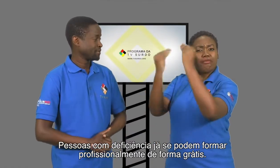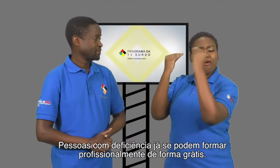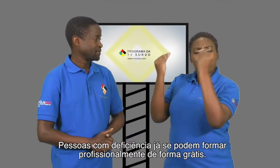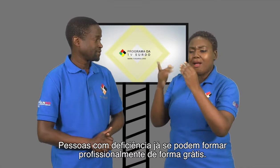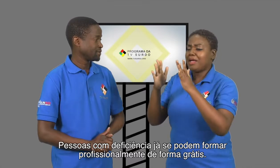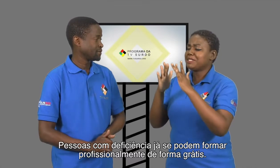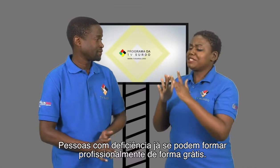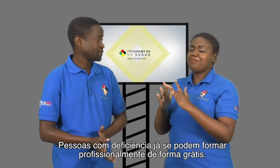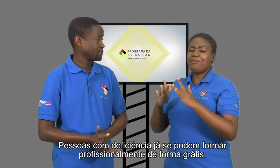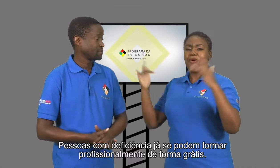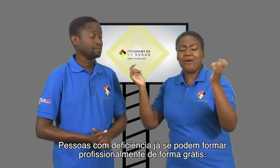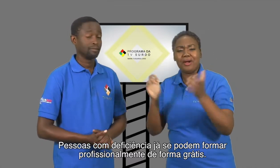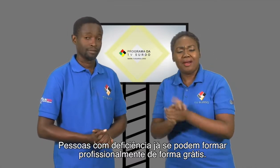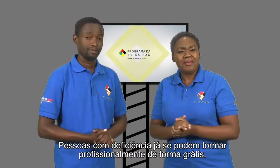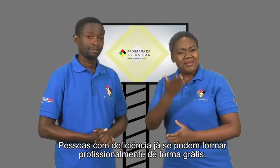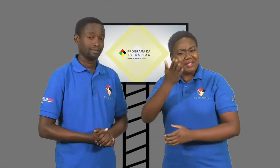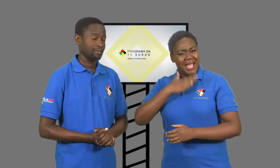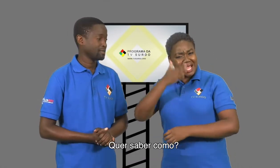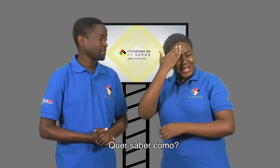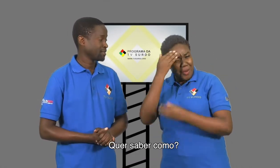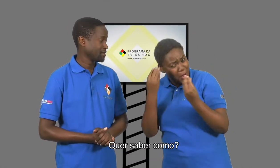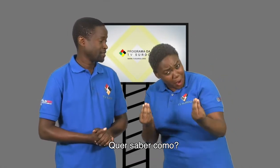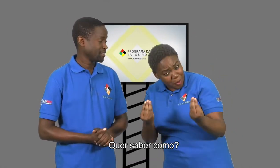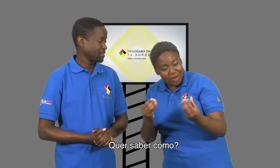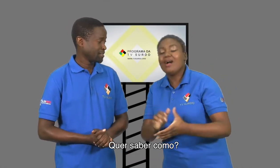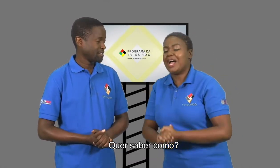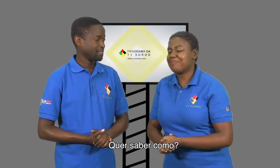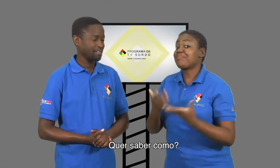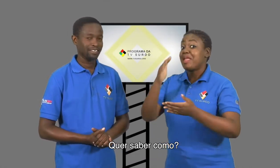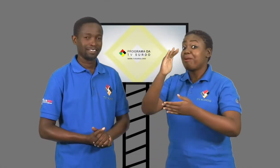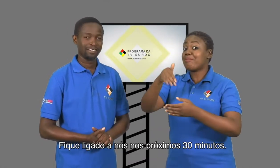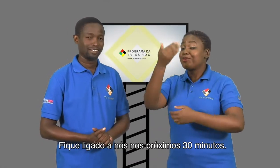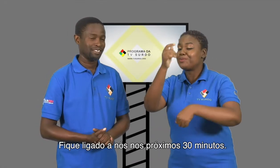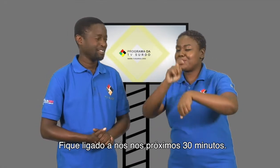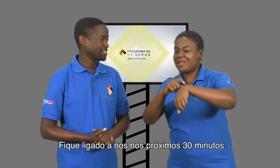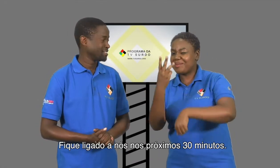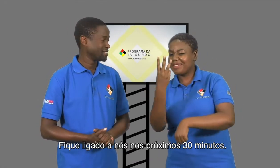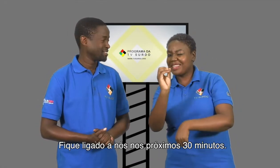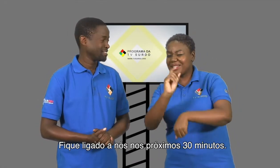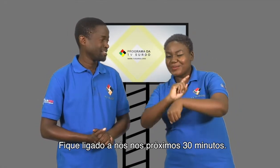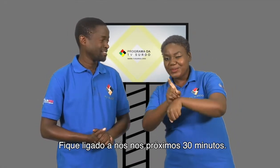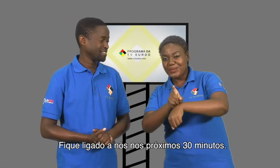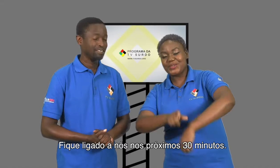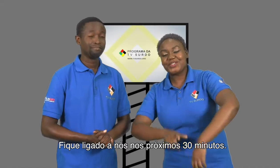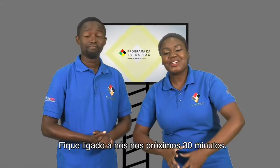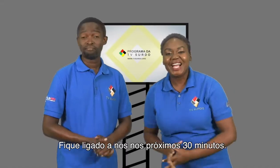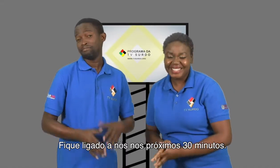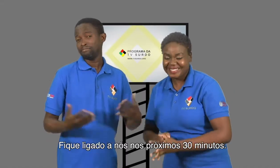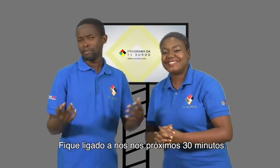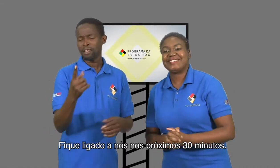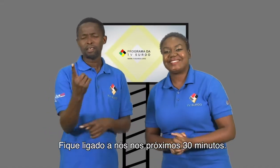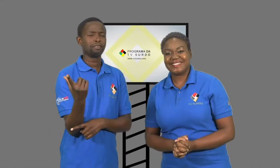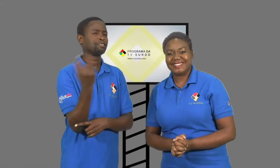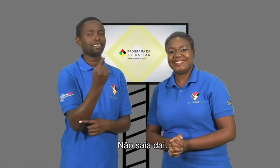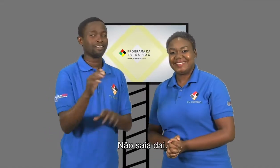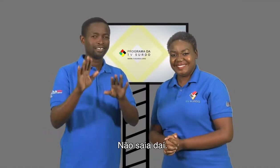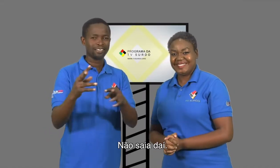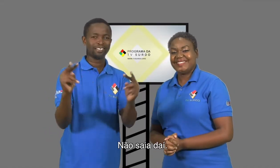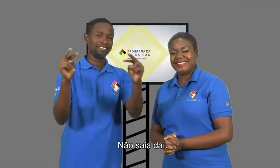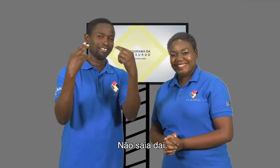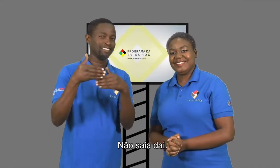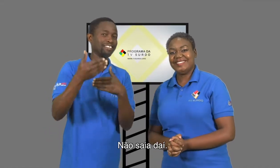formar profissionalmente de forma grátis. Quer saber como? Fique ligado a nós nos próximos 30 minutos.